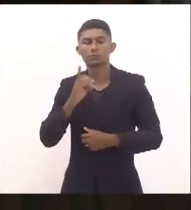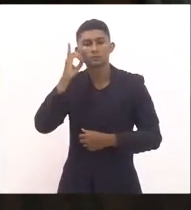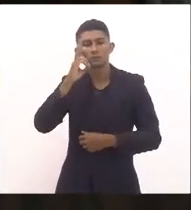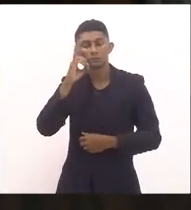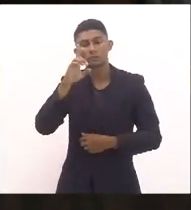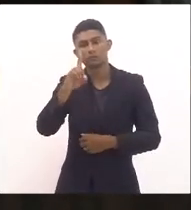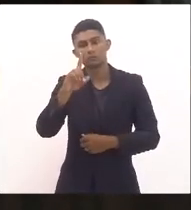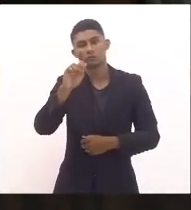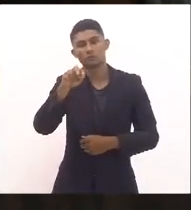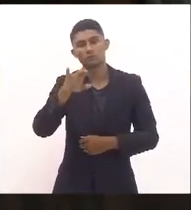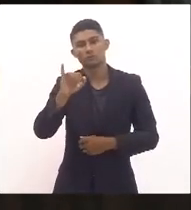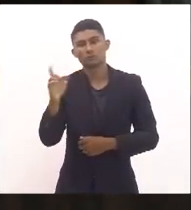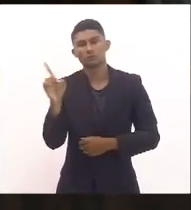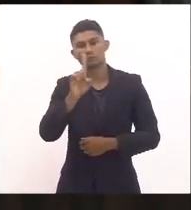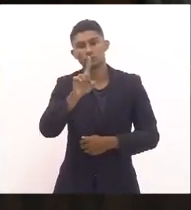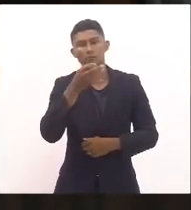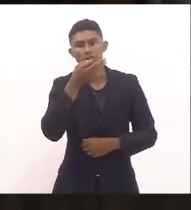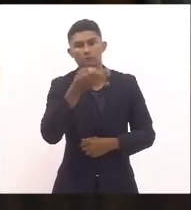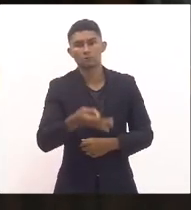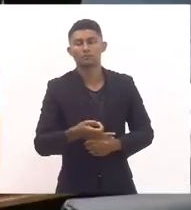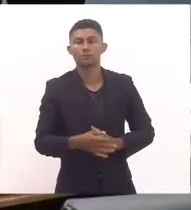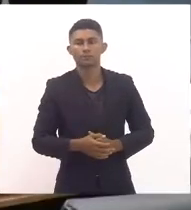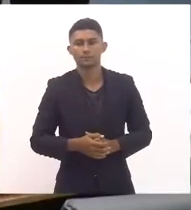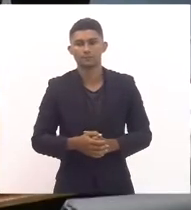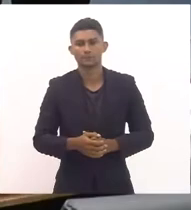Dani Monteiro.